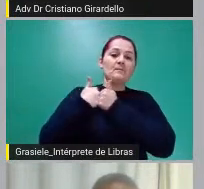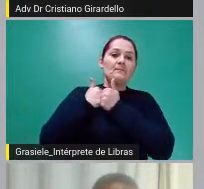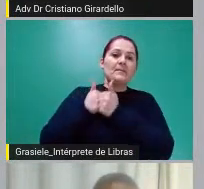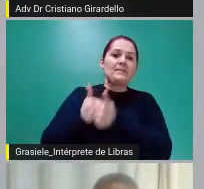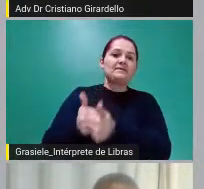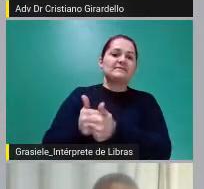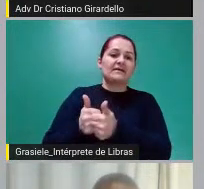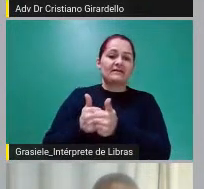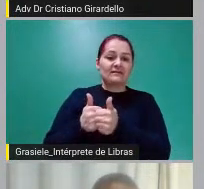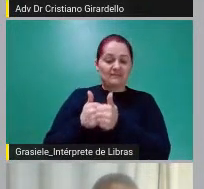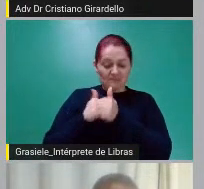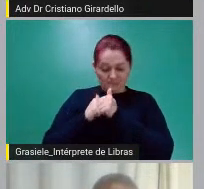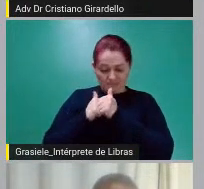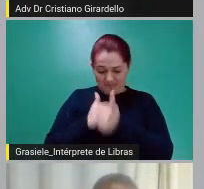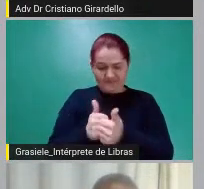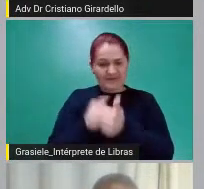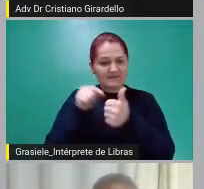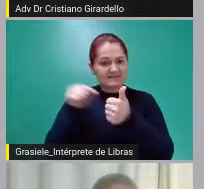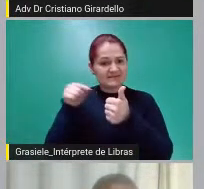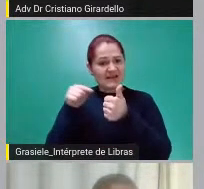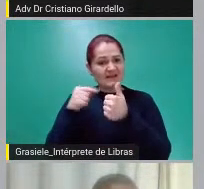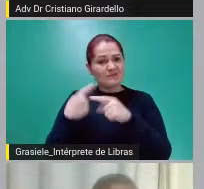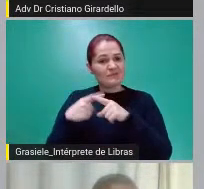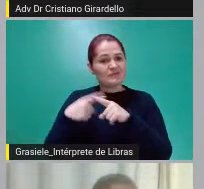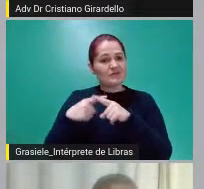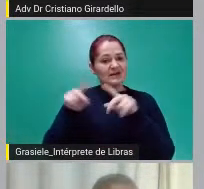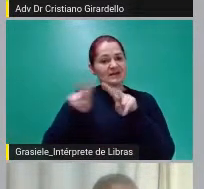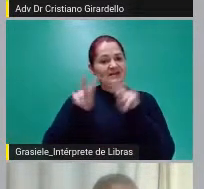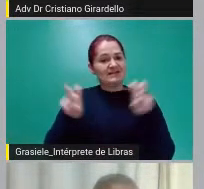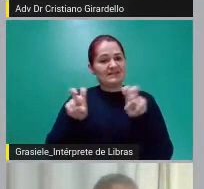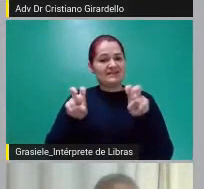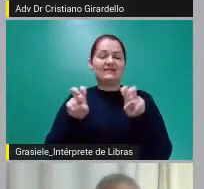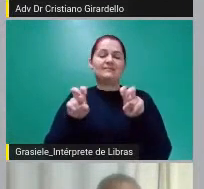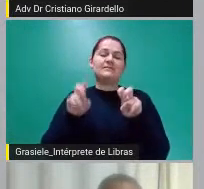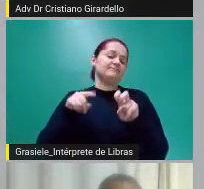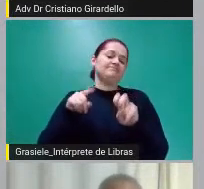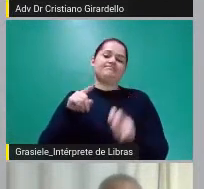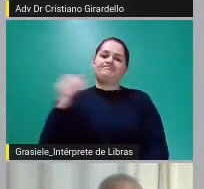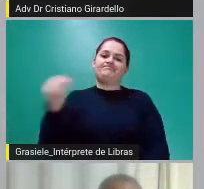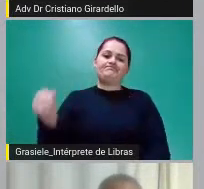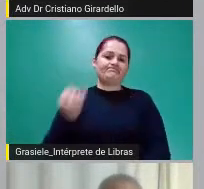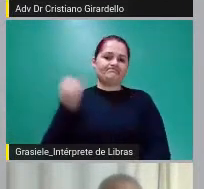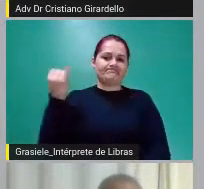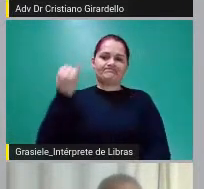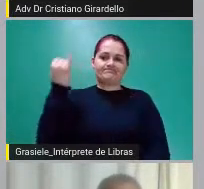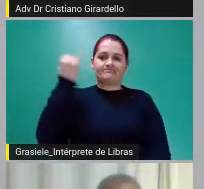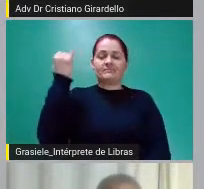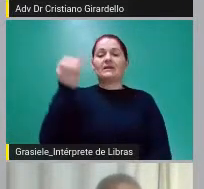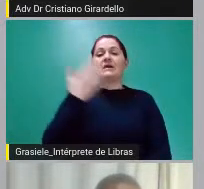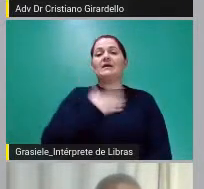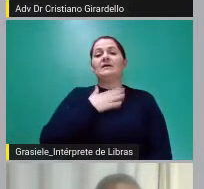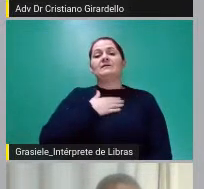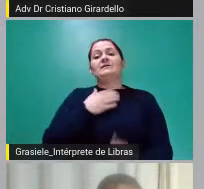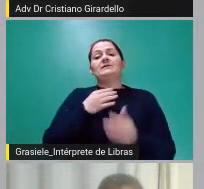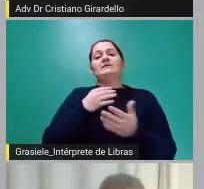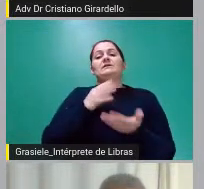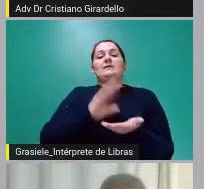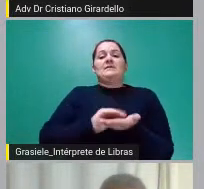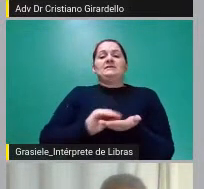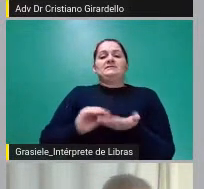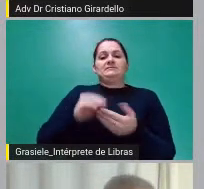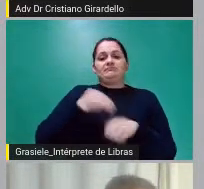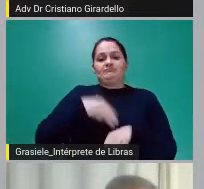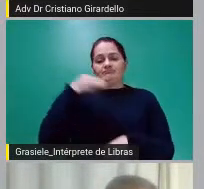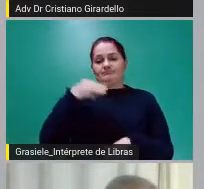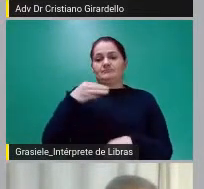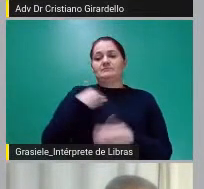persiga propriamente, é que esse tema, ele é uma questão central. E desde a minha dissertação de mestrado, eu comecei